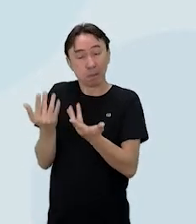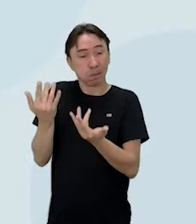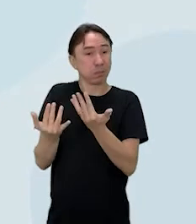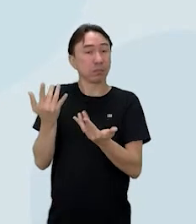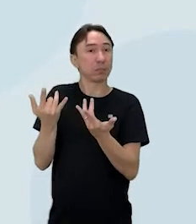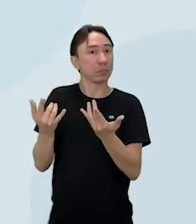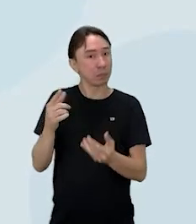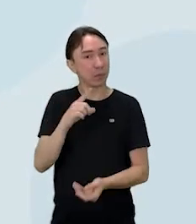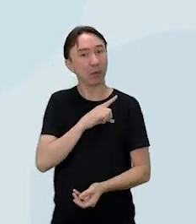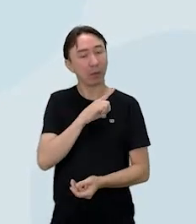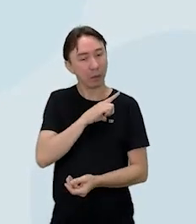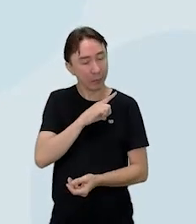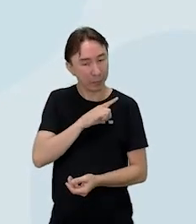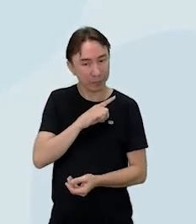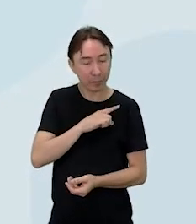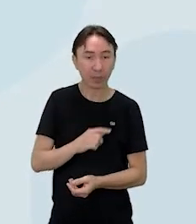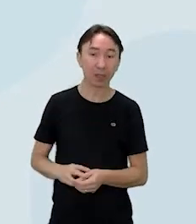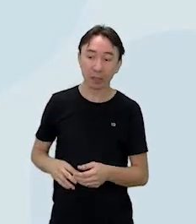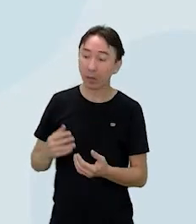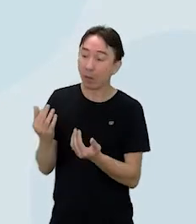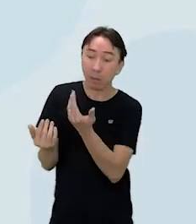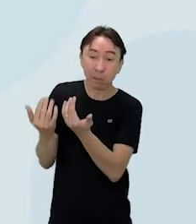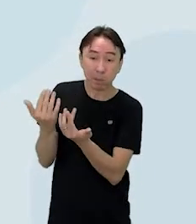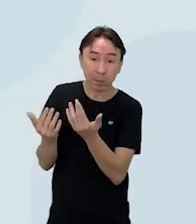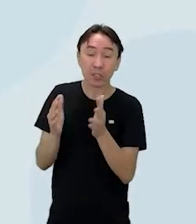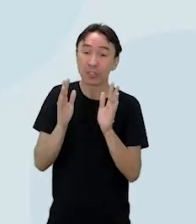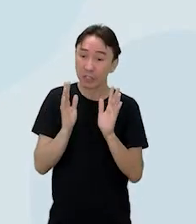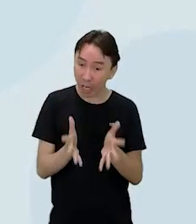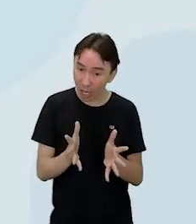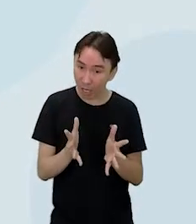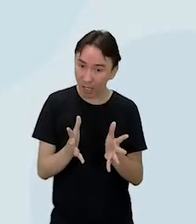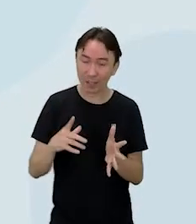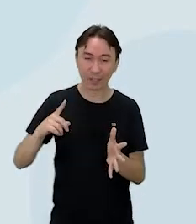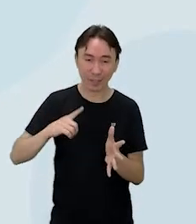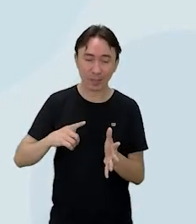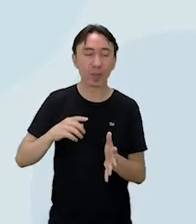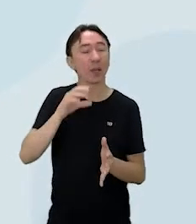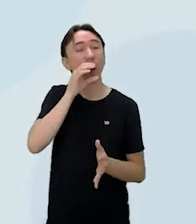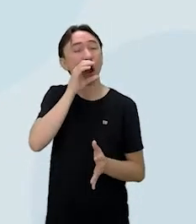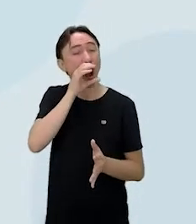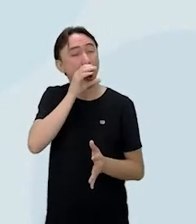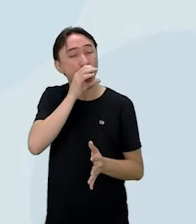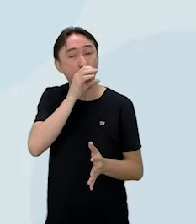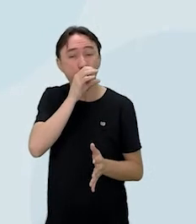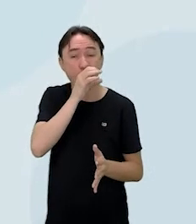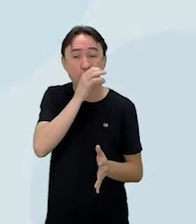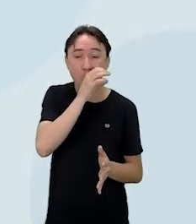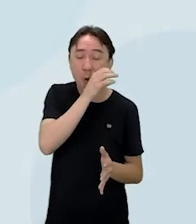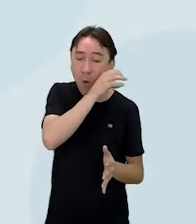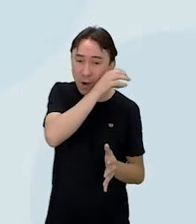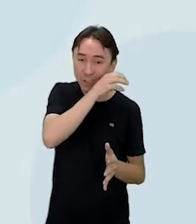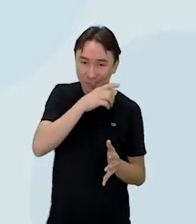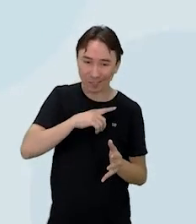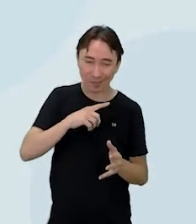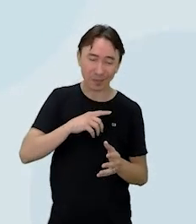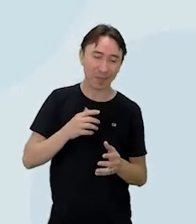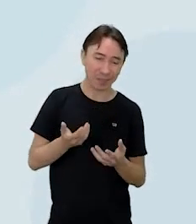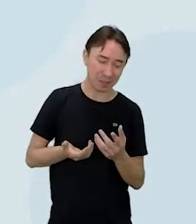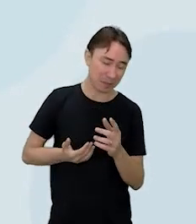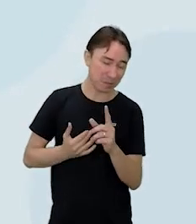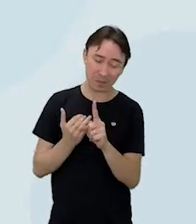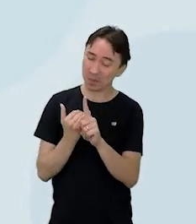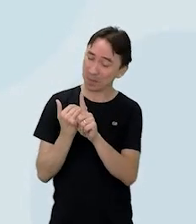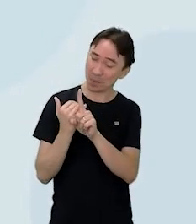queimado e nessa queima, o calor gerado pelo consumo aí da queima